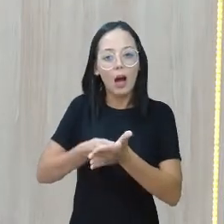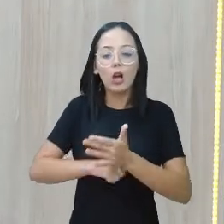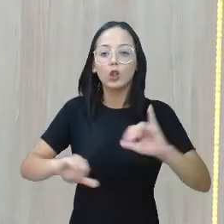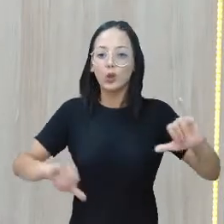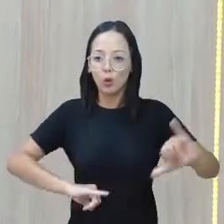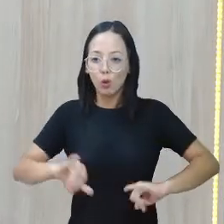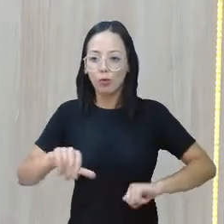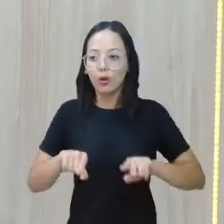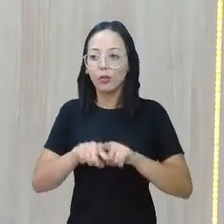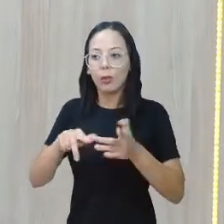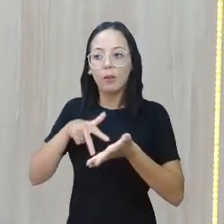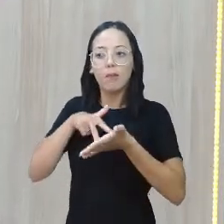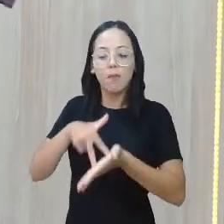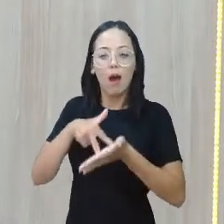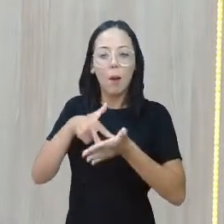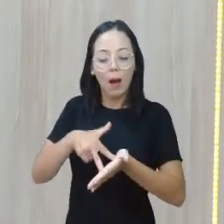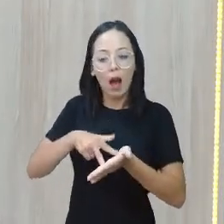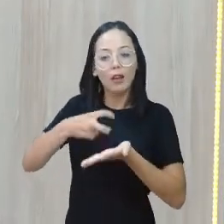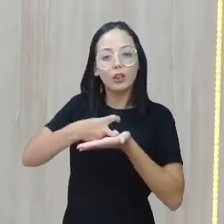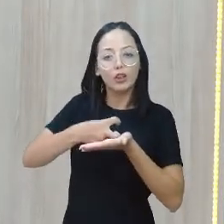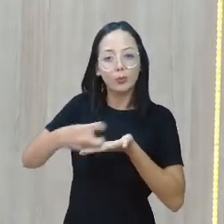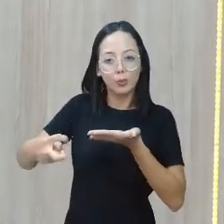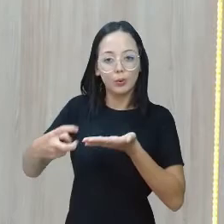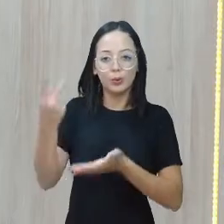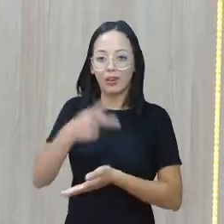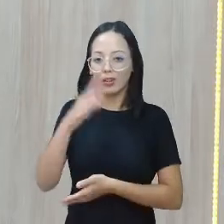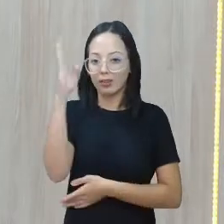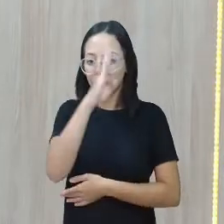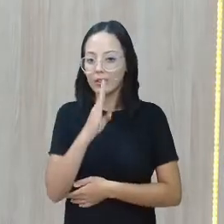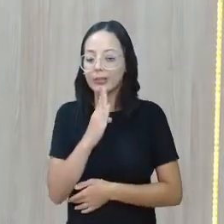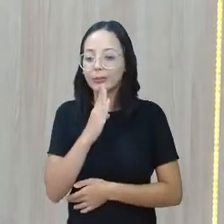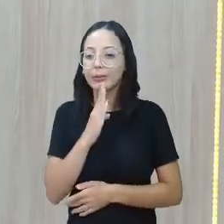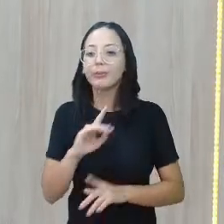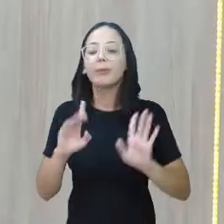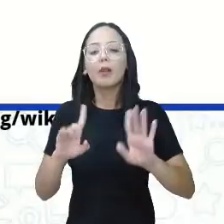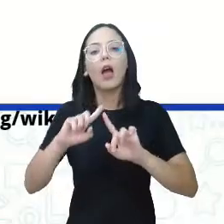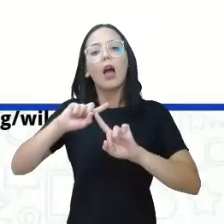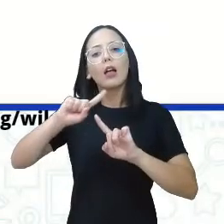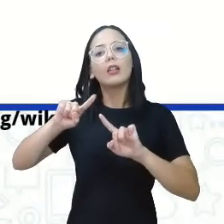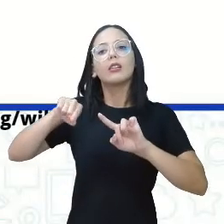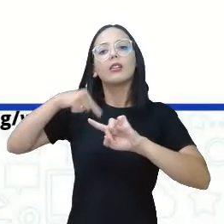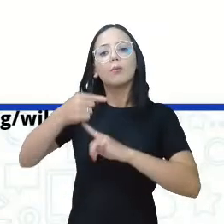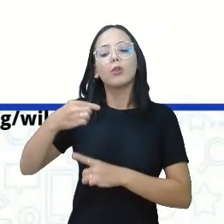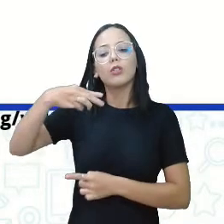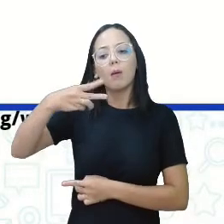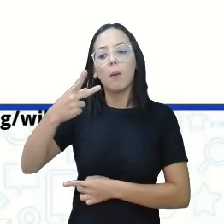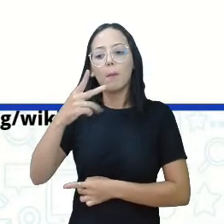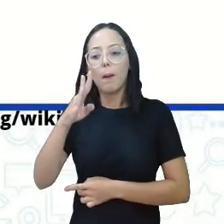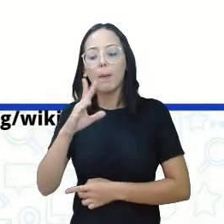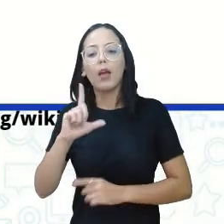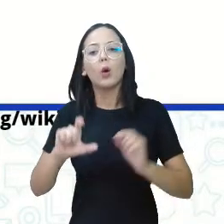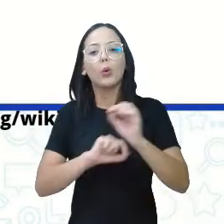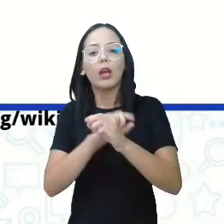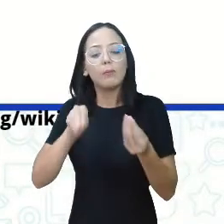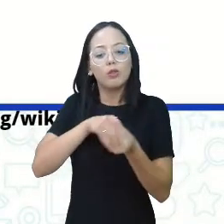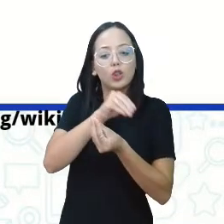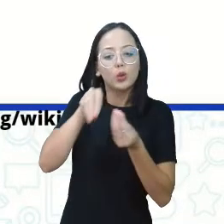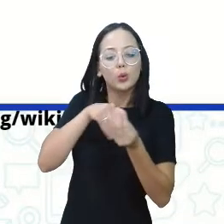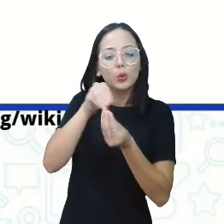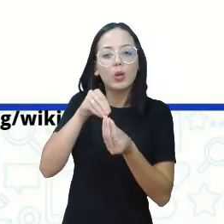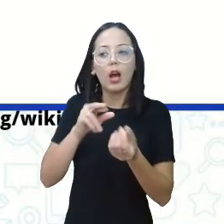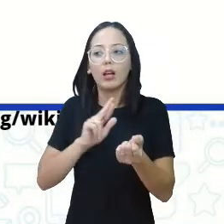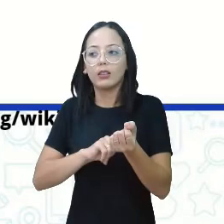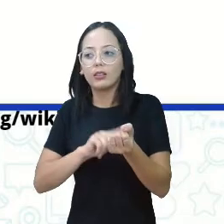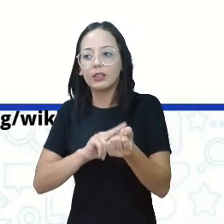sofreu exílio, tá? Bom, depois a MPB passou a abranger outras misturas de ritmos, né? Vamos